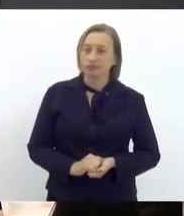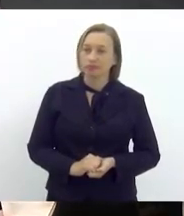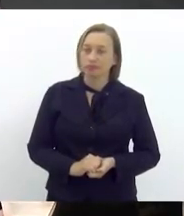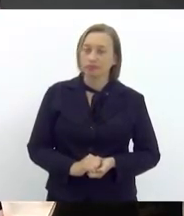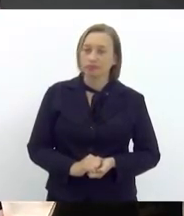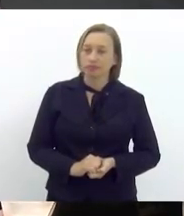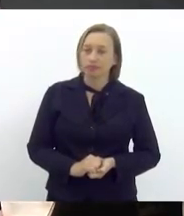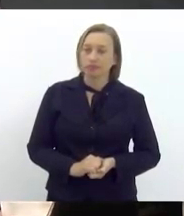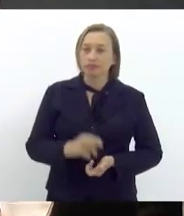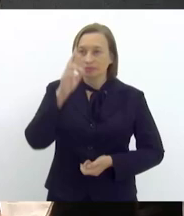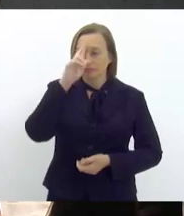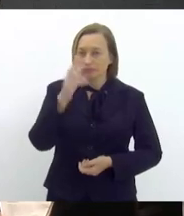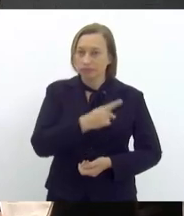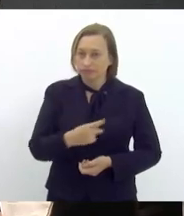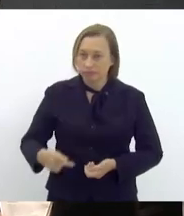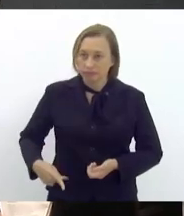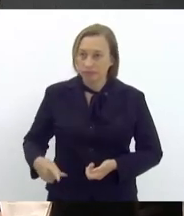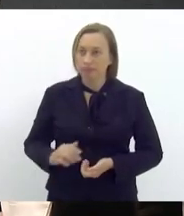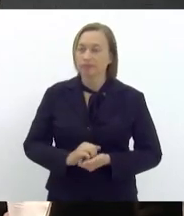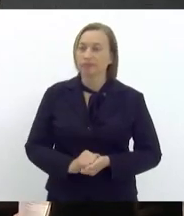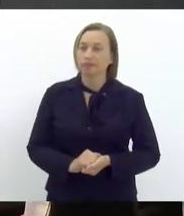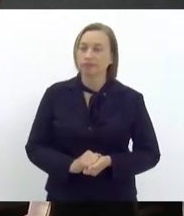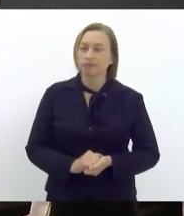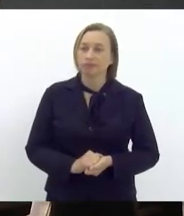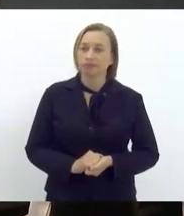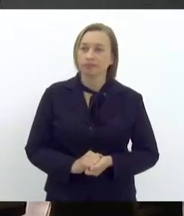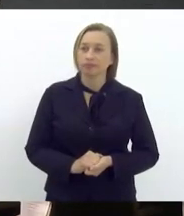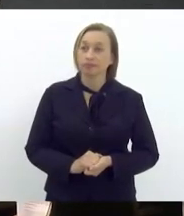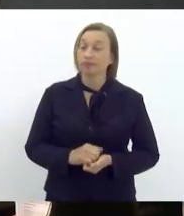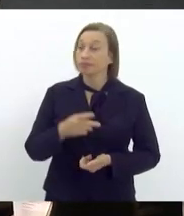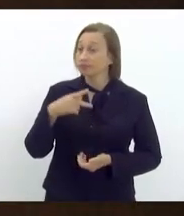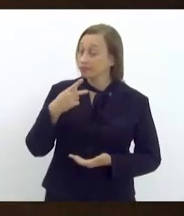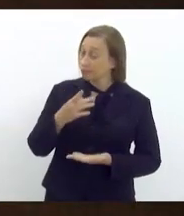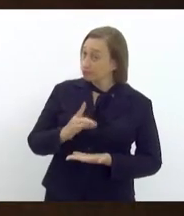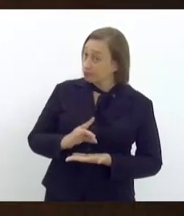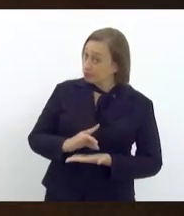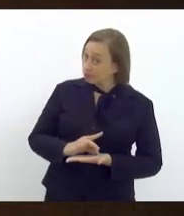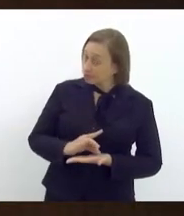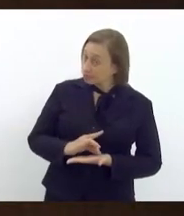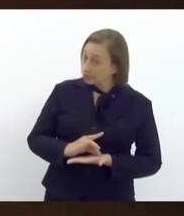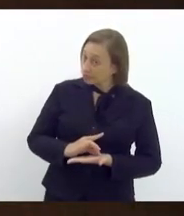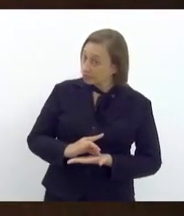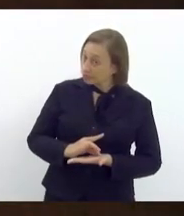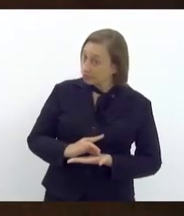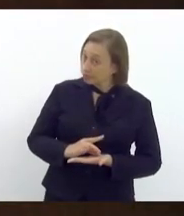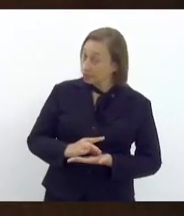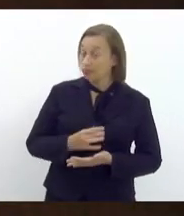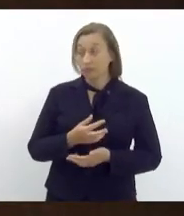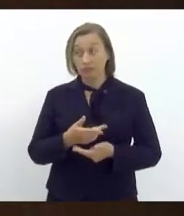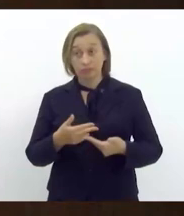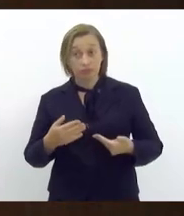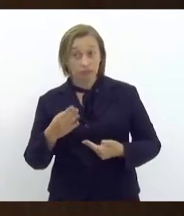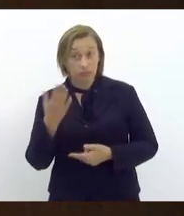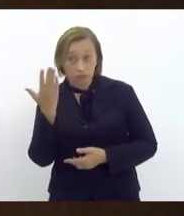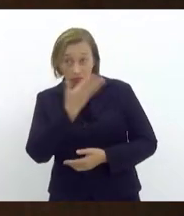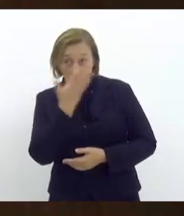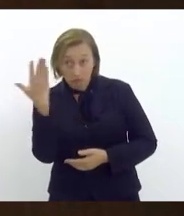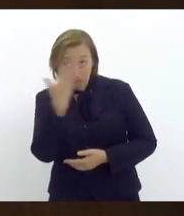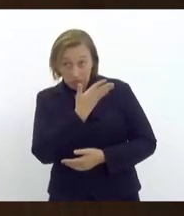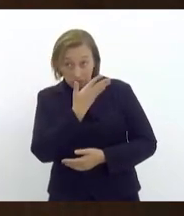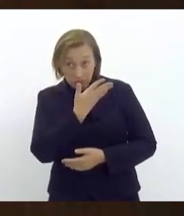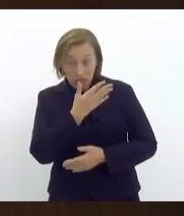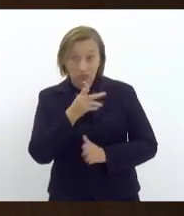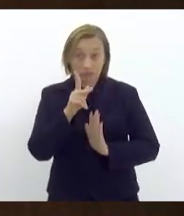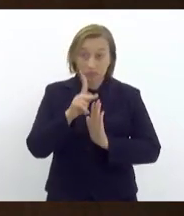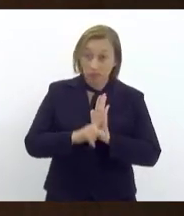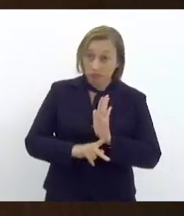senhor presidente a bem da verdade há muito que eu não vejo um projeto tão